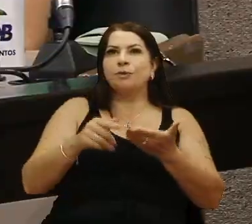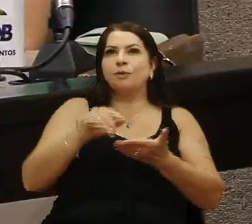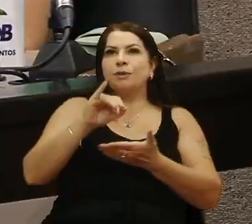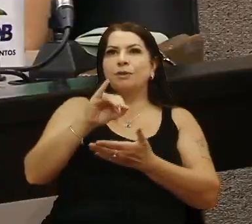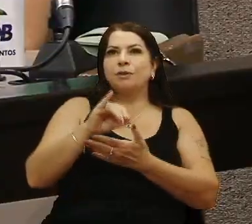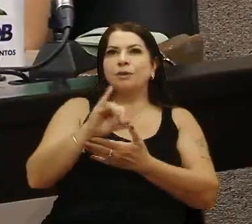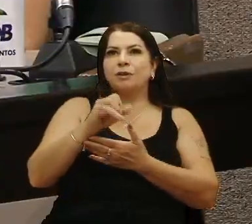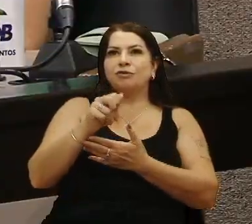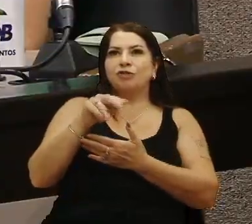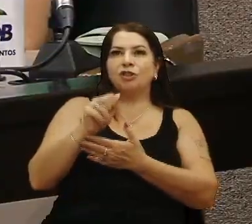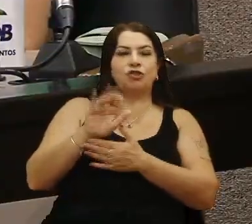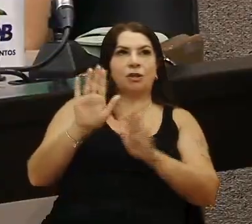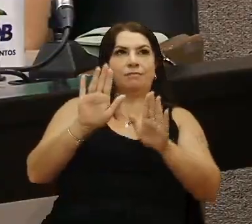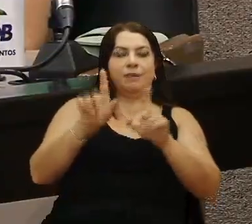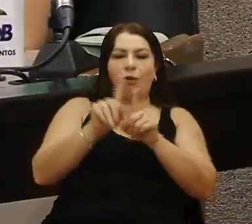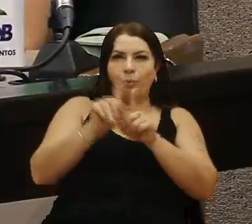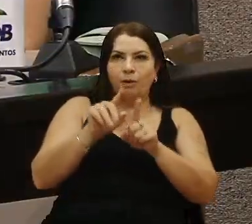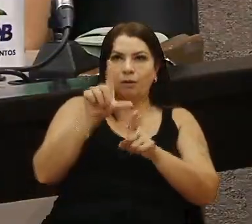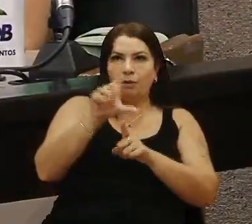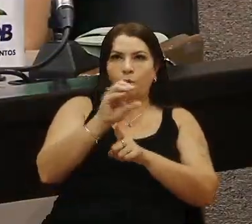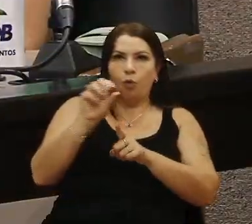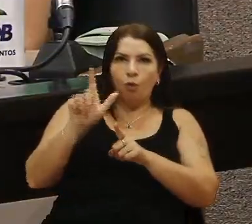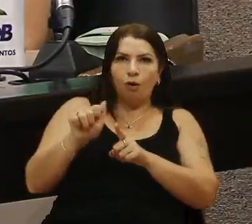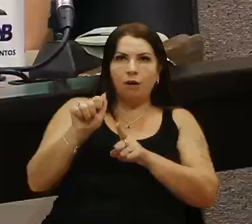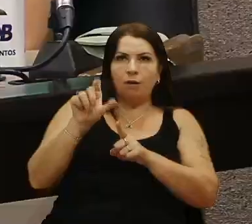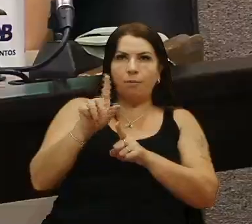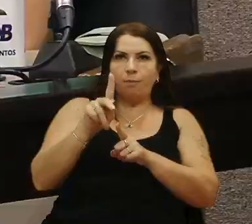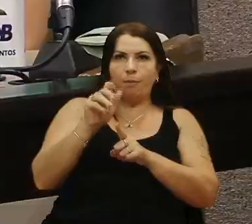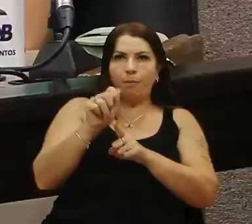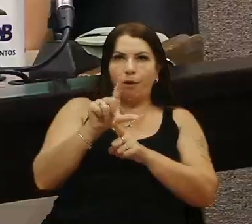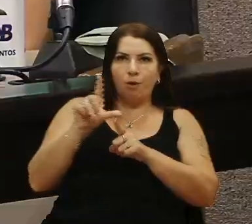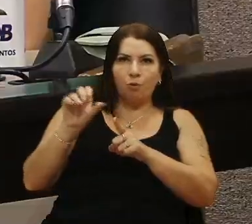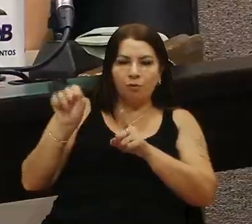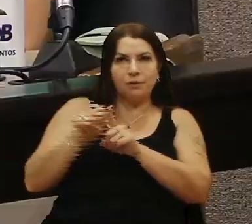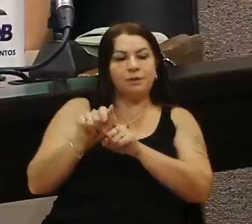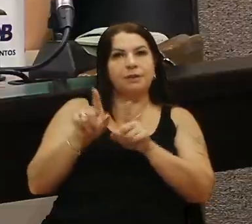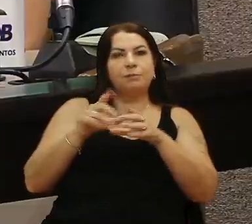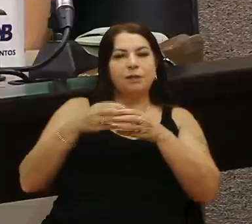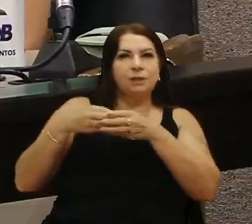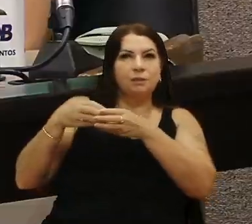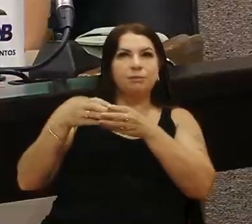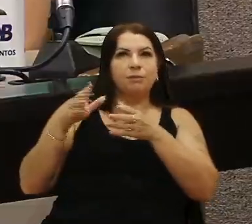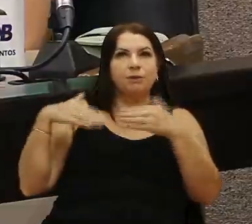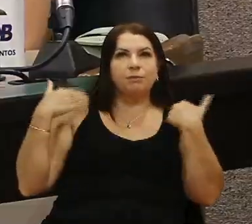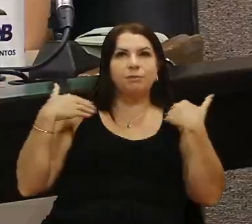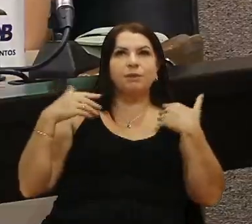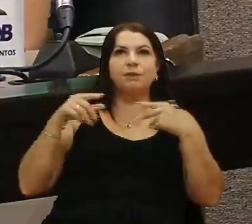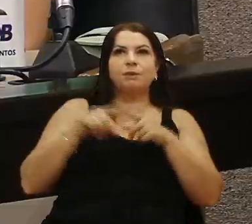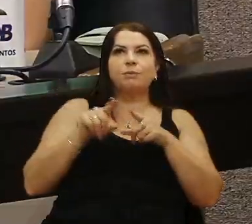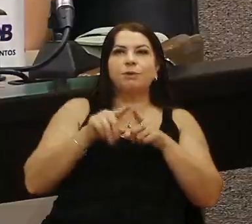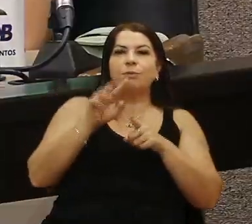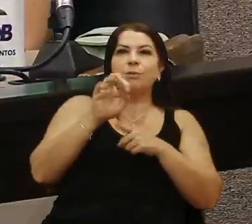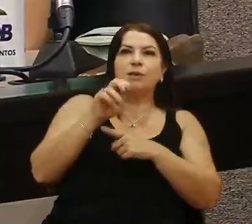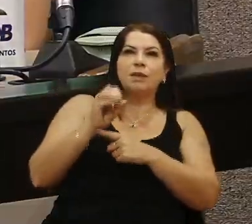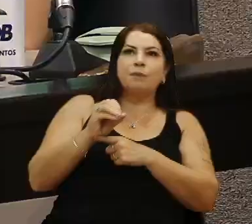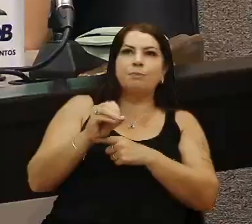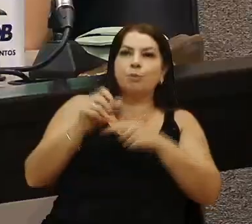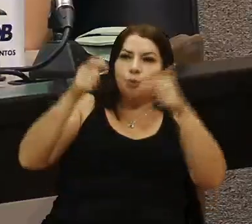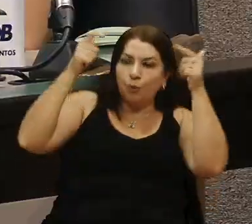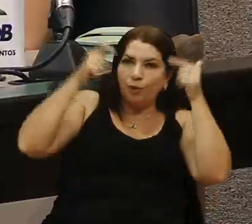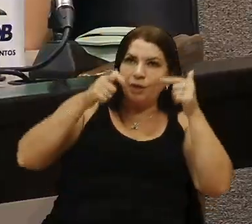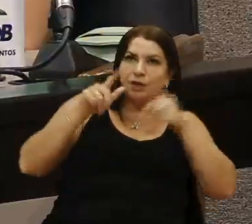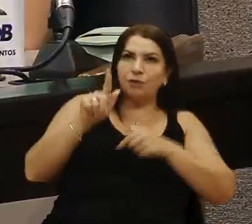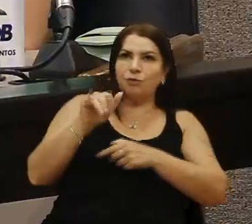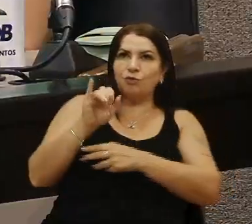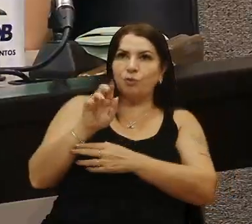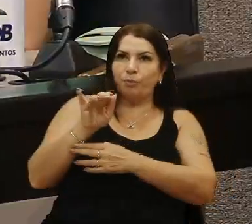Paluso, Lola Paluso, também para a turnê aí, turnê Tempo do Rei, do Gilberto Gil, patrocínios.